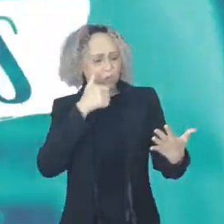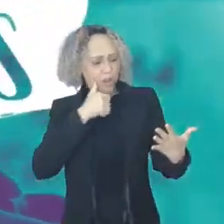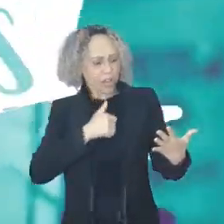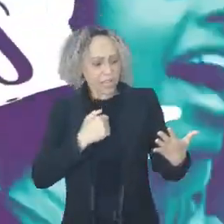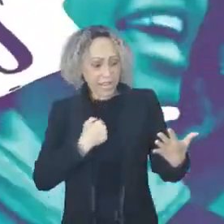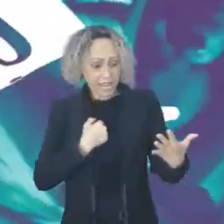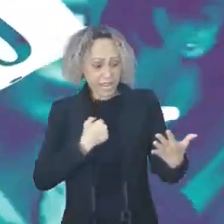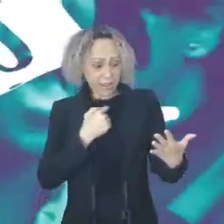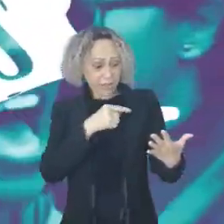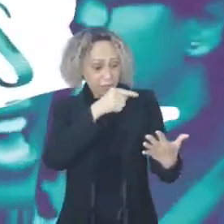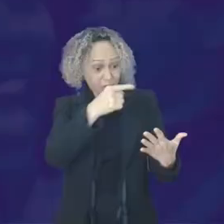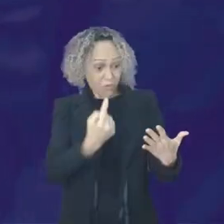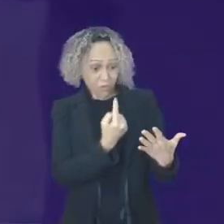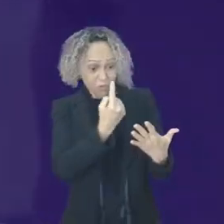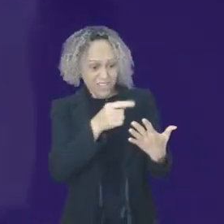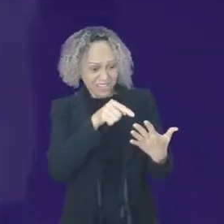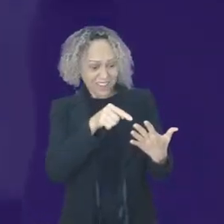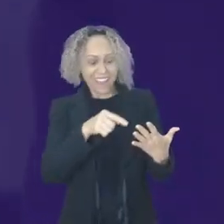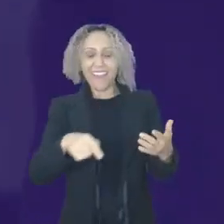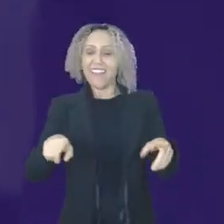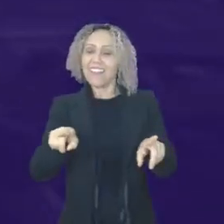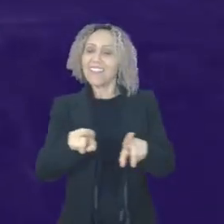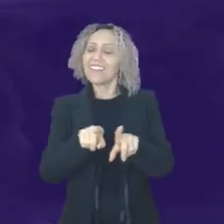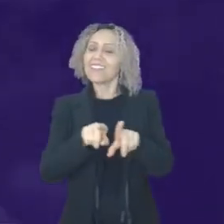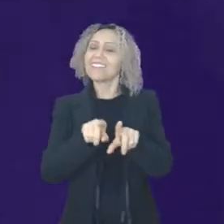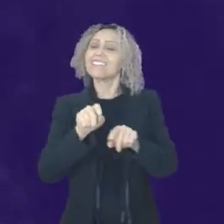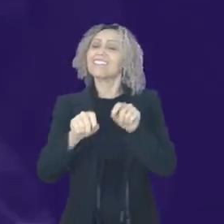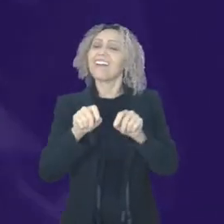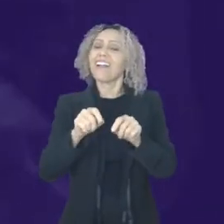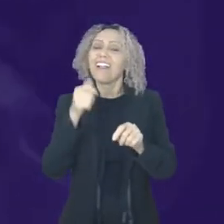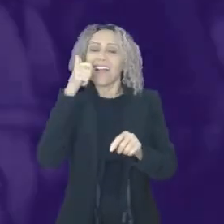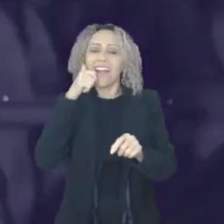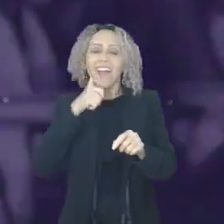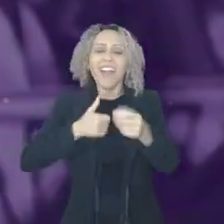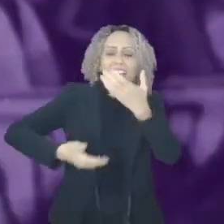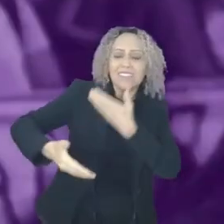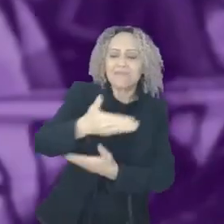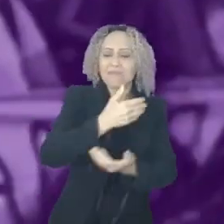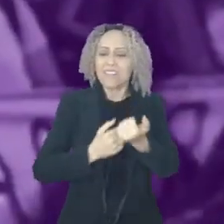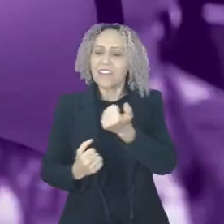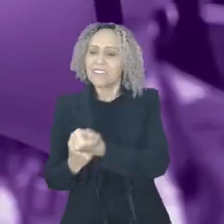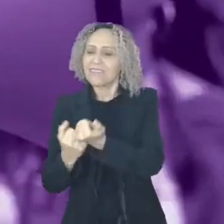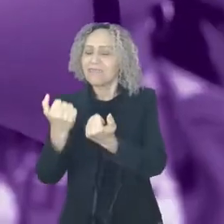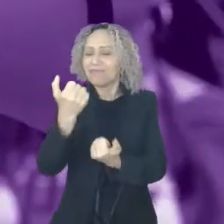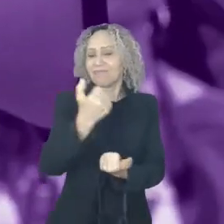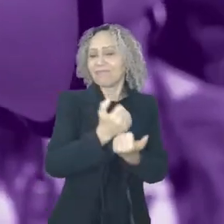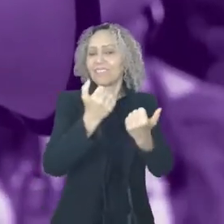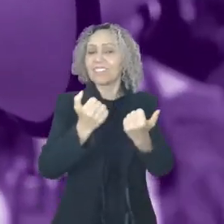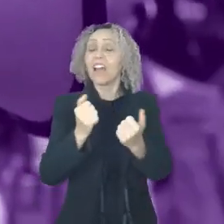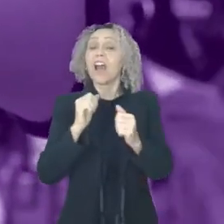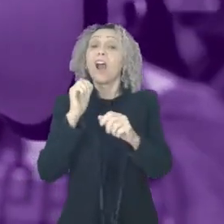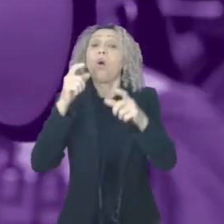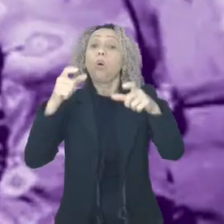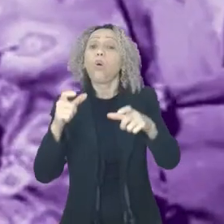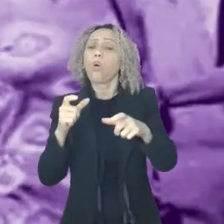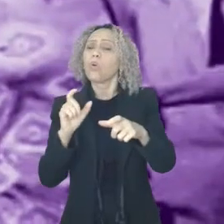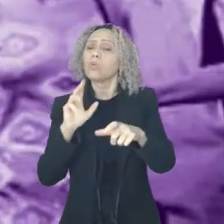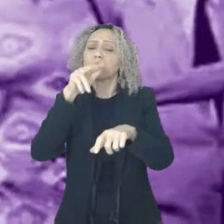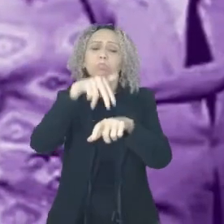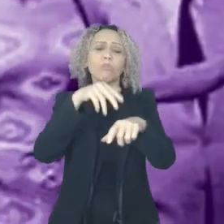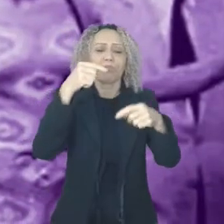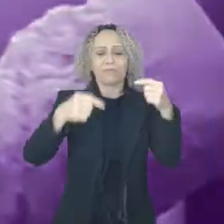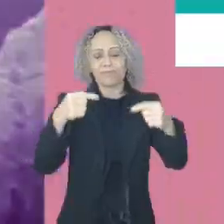Eu sou uma delas, são elas por elas, ocupando os espaços